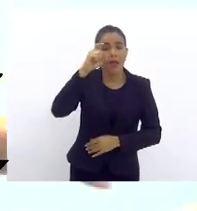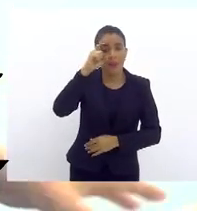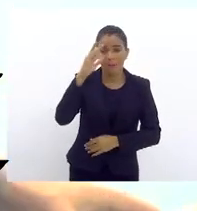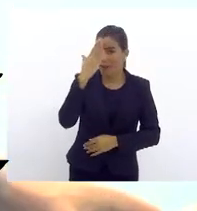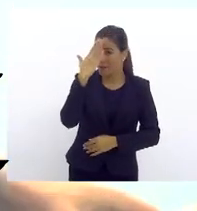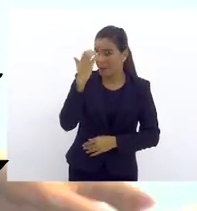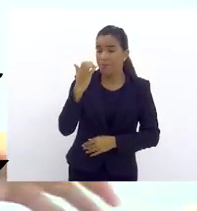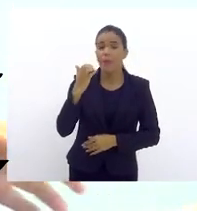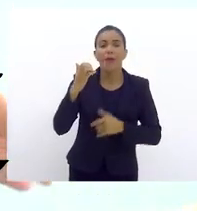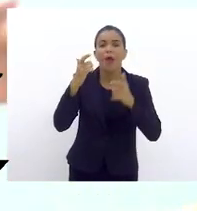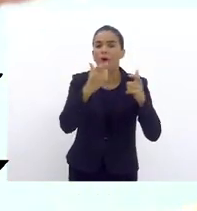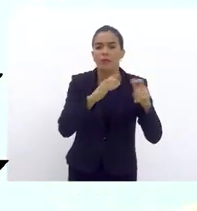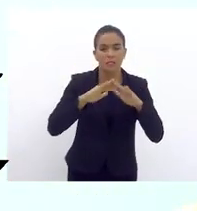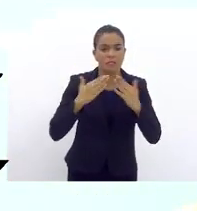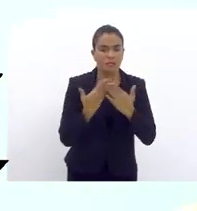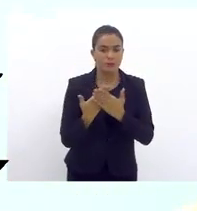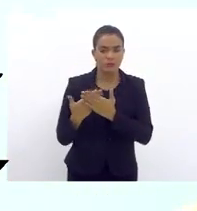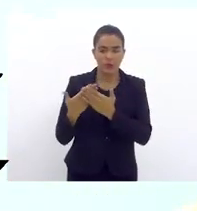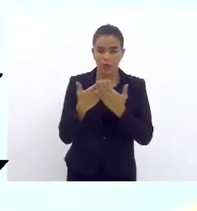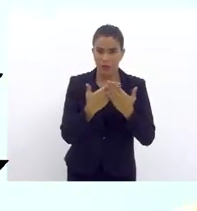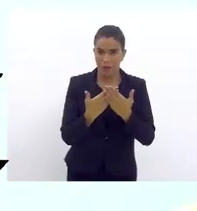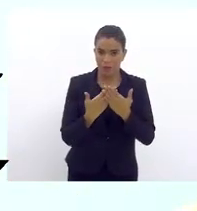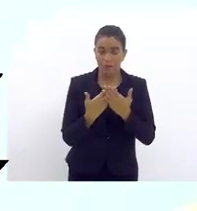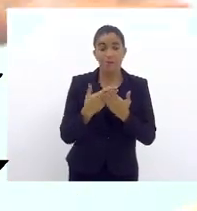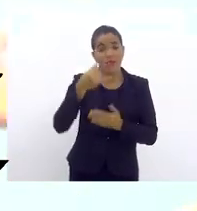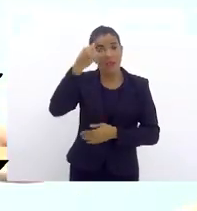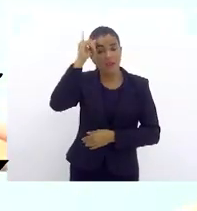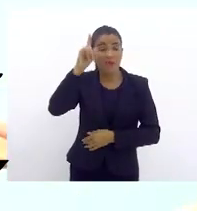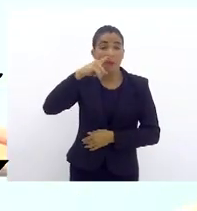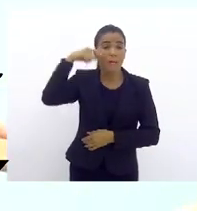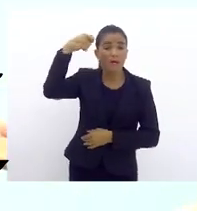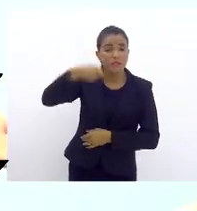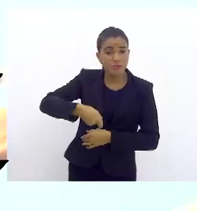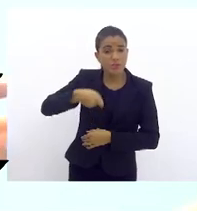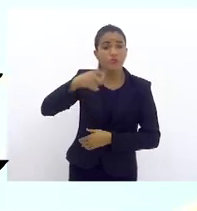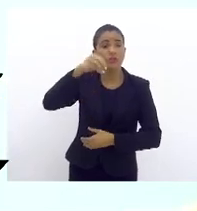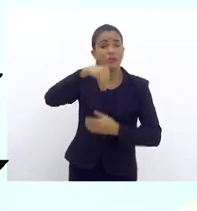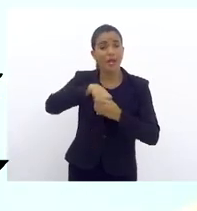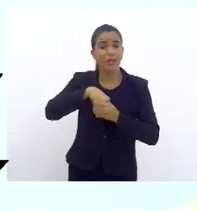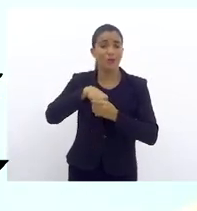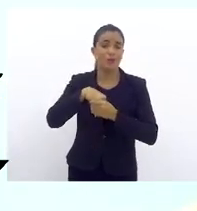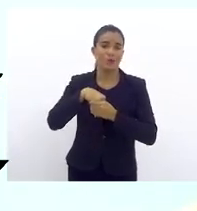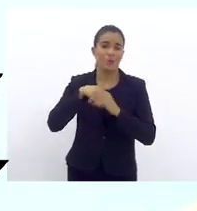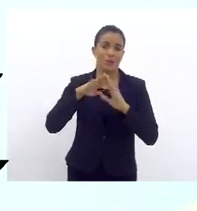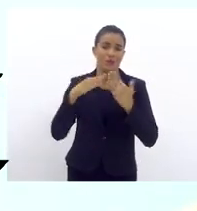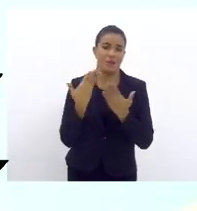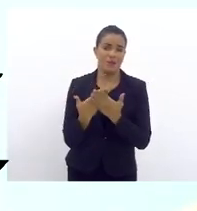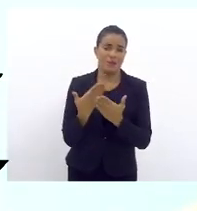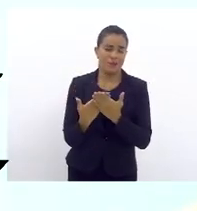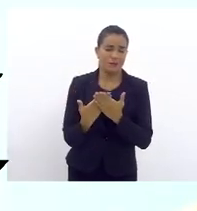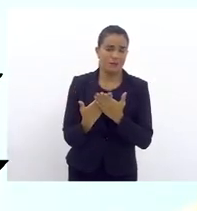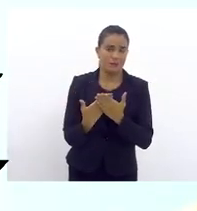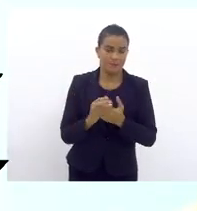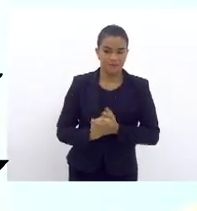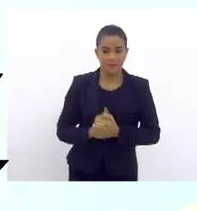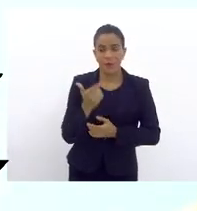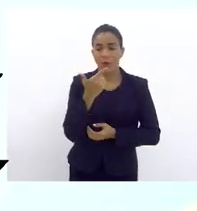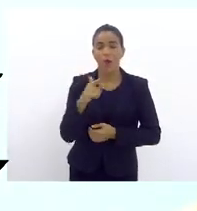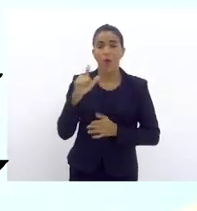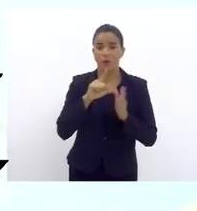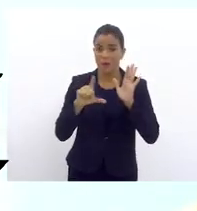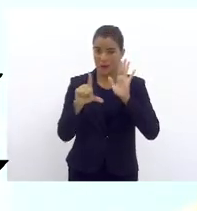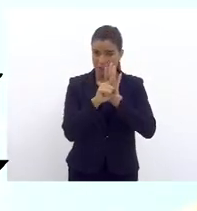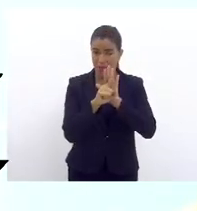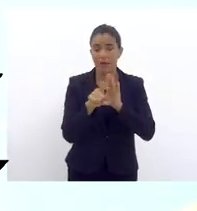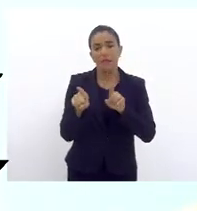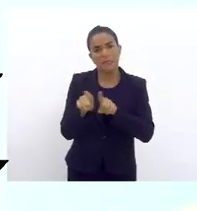escolas o que que é isso combater o machismo desde os bancos escolares nós temos uma outra lei que também